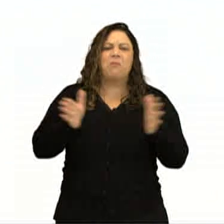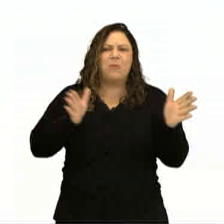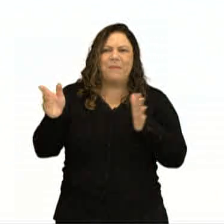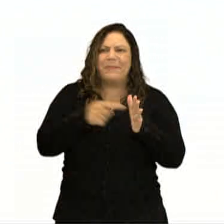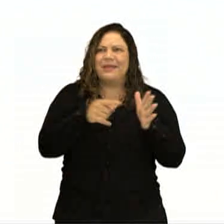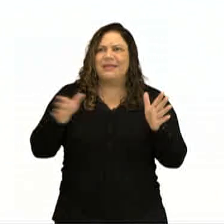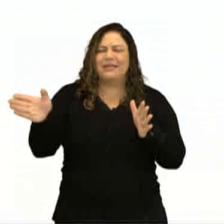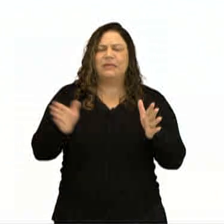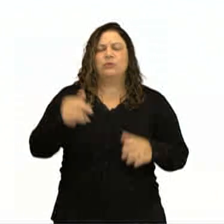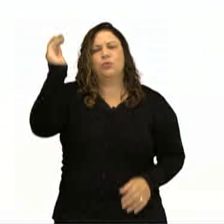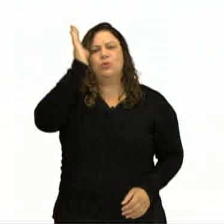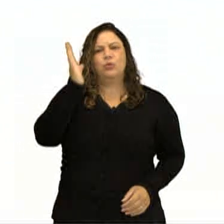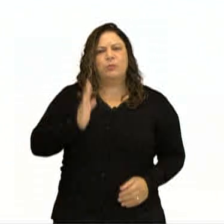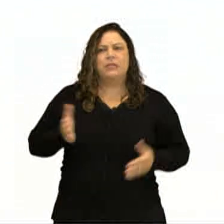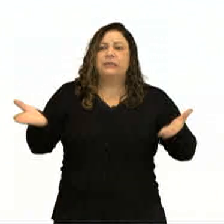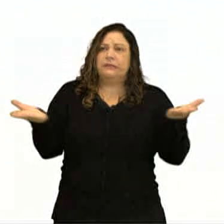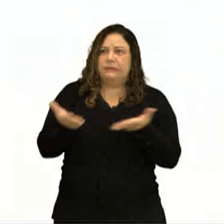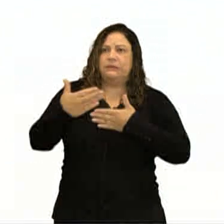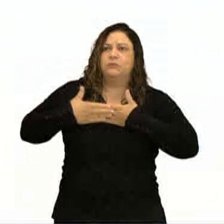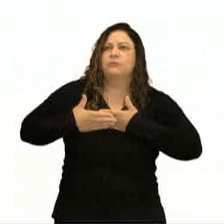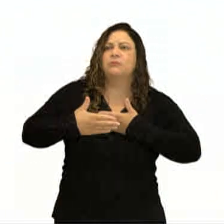que o Brasil atravessa,